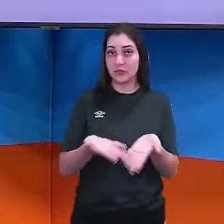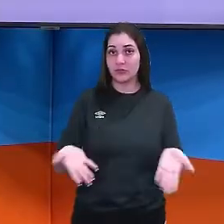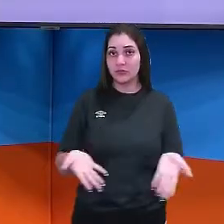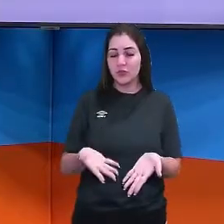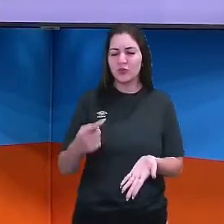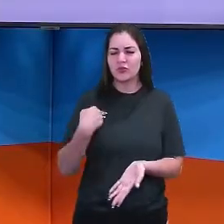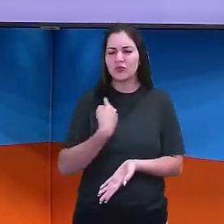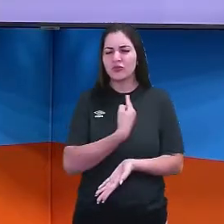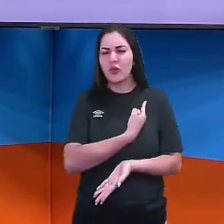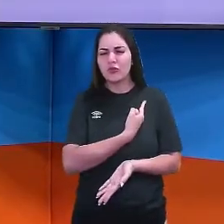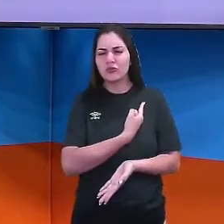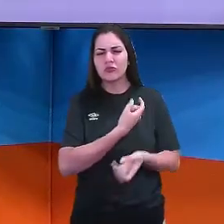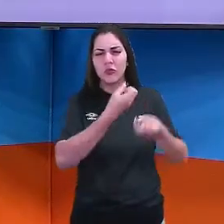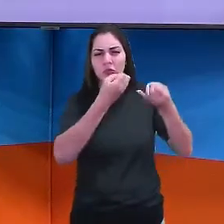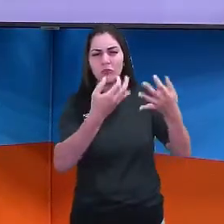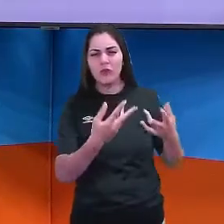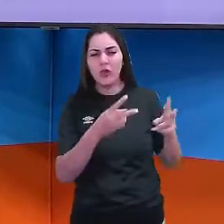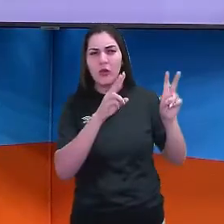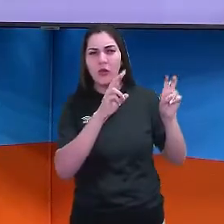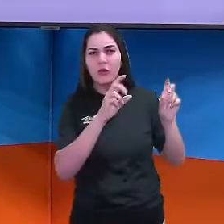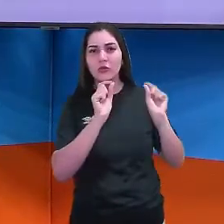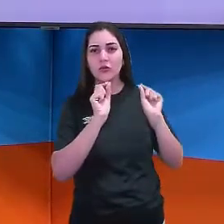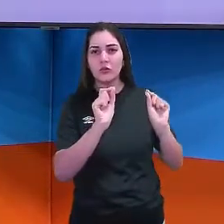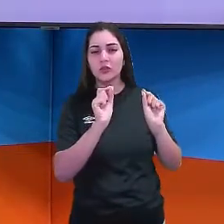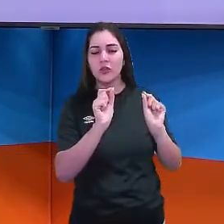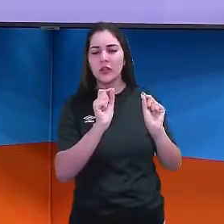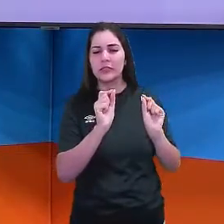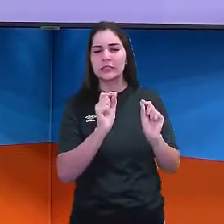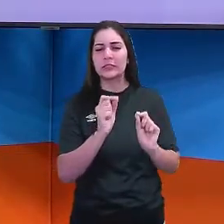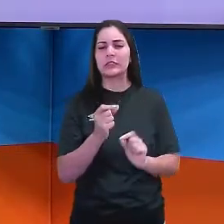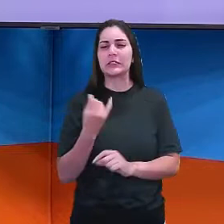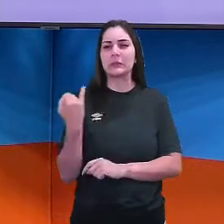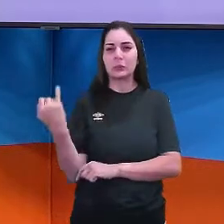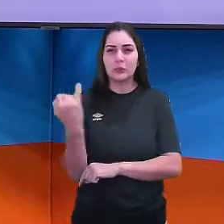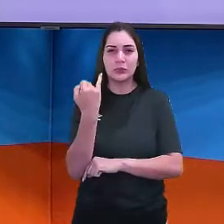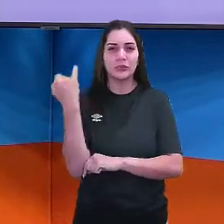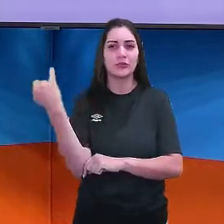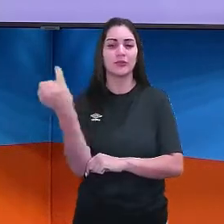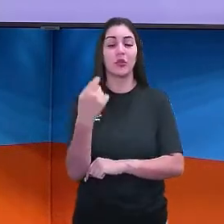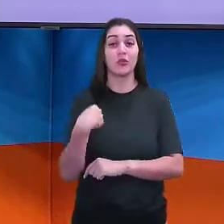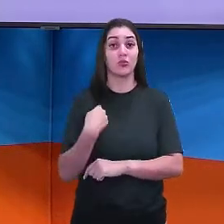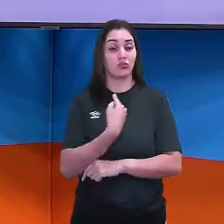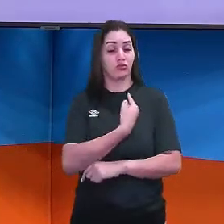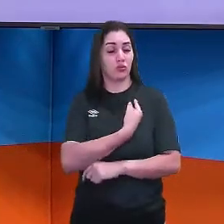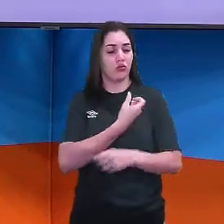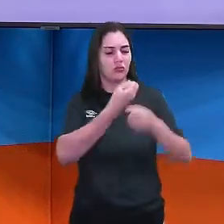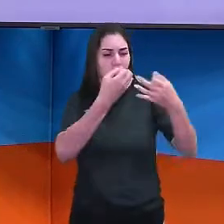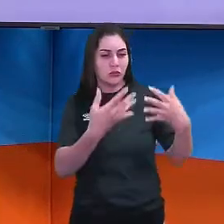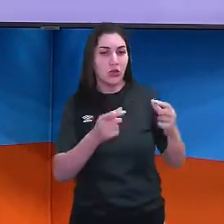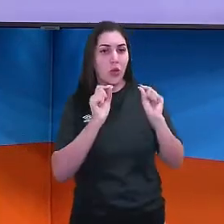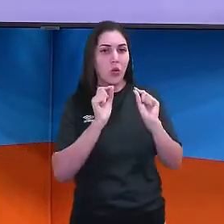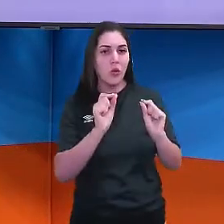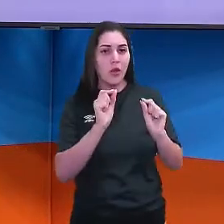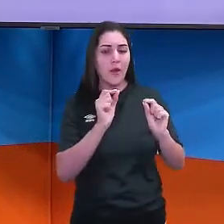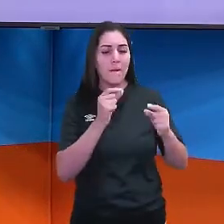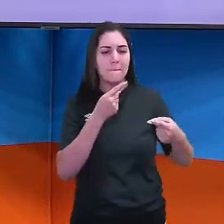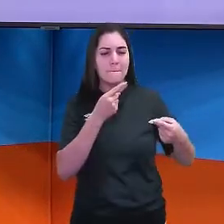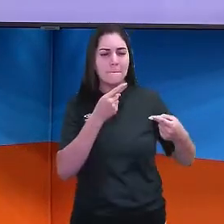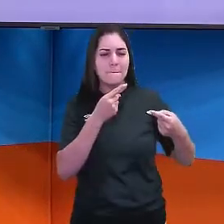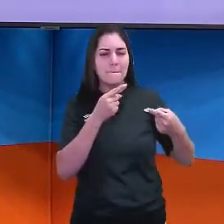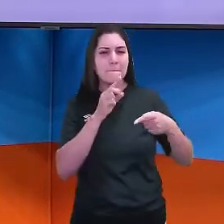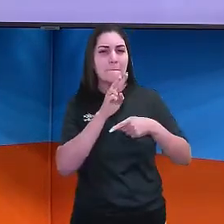nós iremos tratar sobre um conteúdo, sobre um assunto de extrema relevância. Nós iremos falar sobre a prevenção